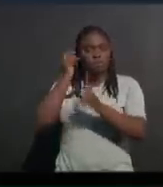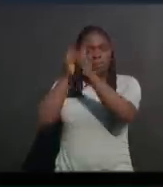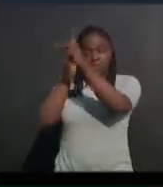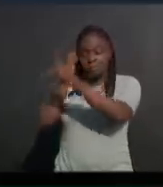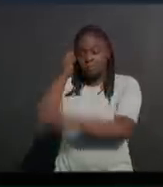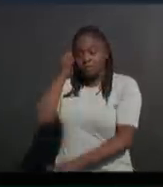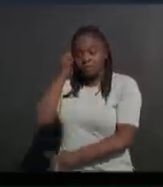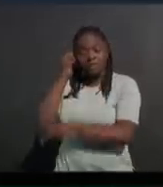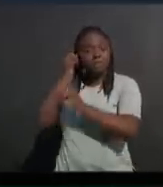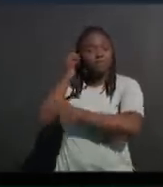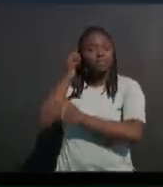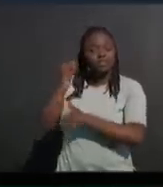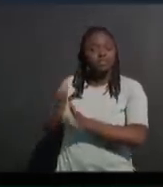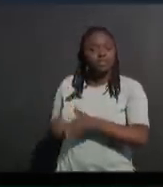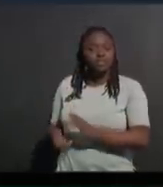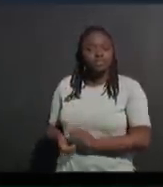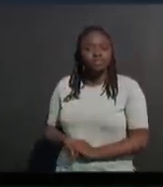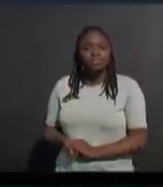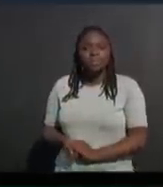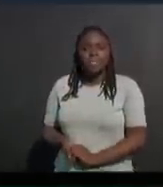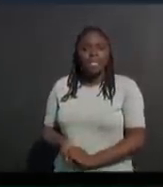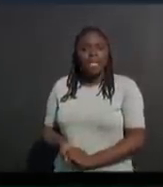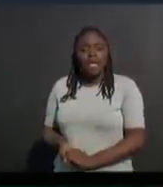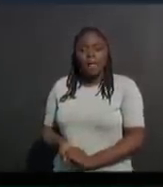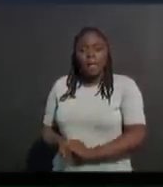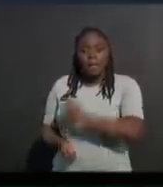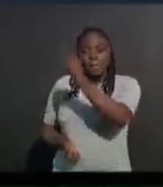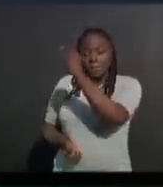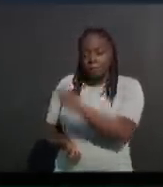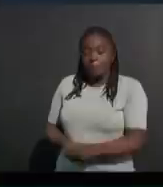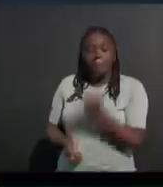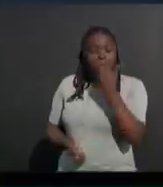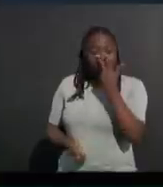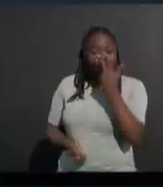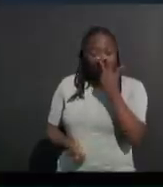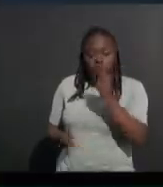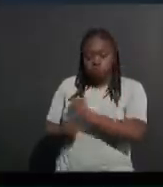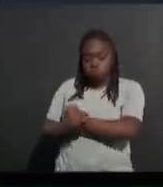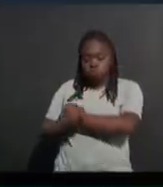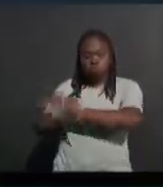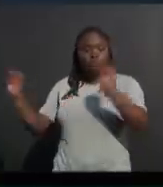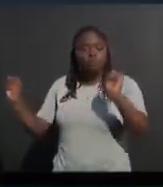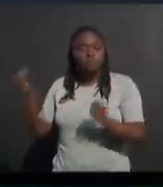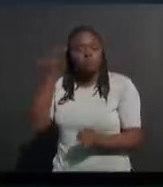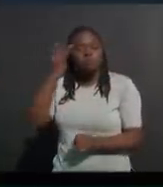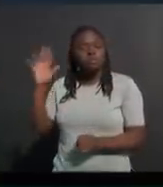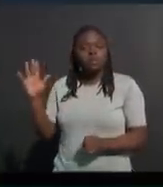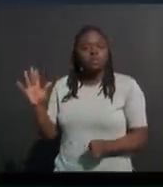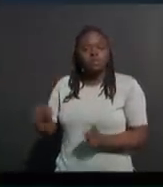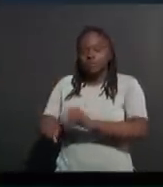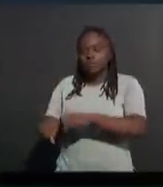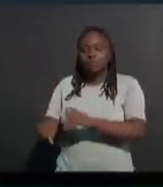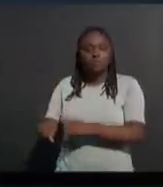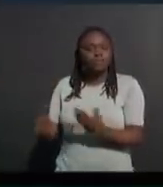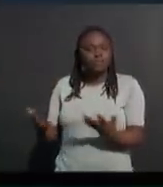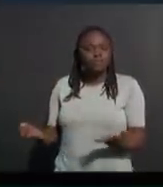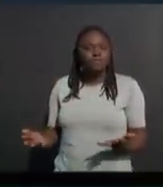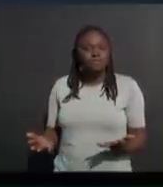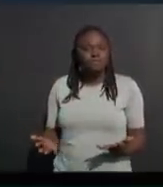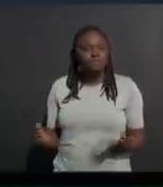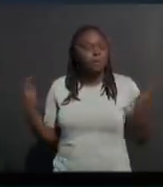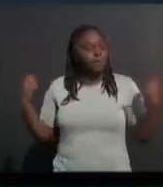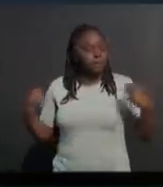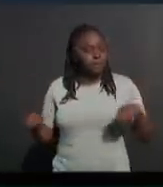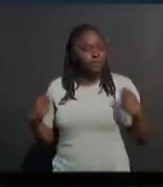é assim. Ela é uma bomba relógio, ela é um homem bomba. Você não sabe que hora que ela vai explodir. Precisa